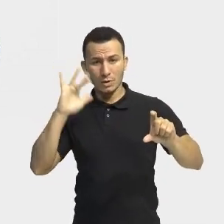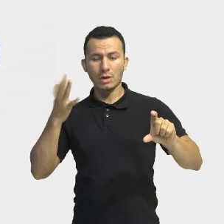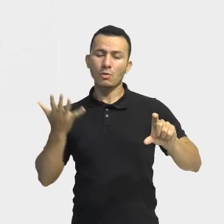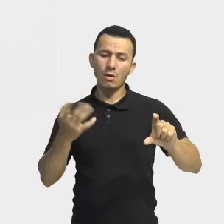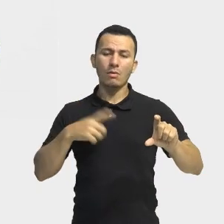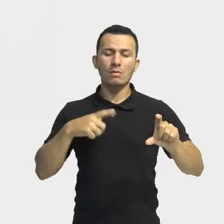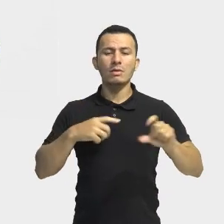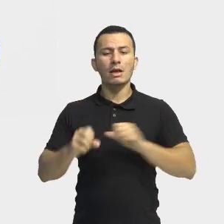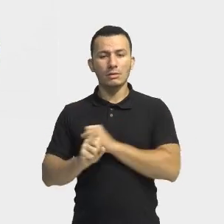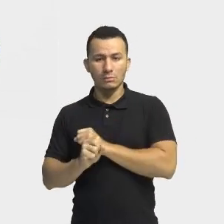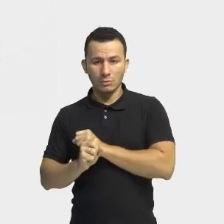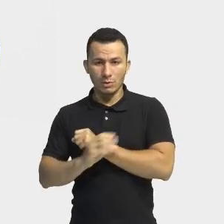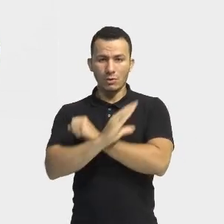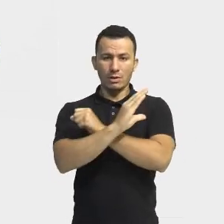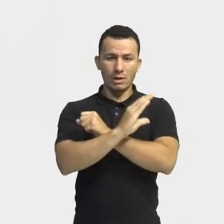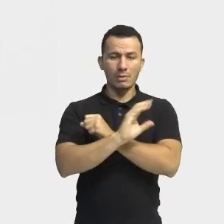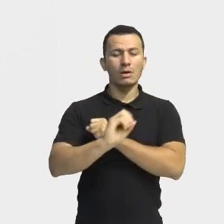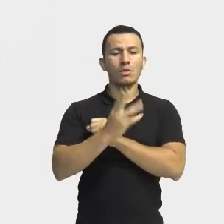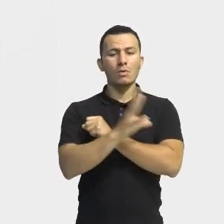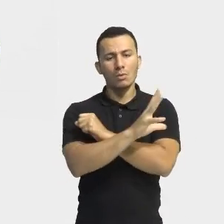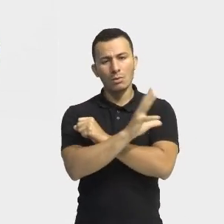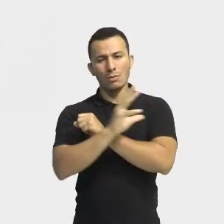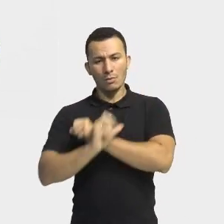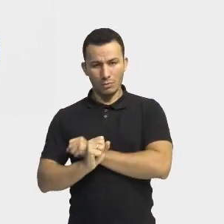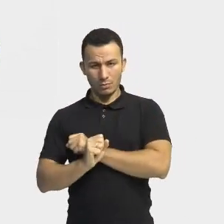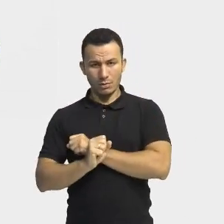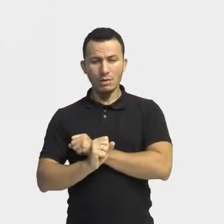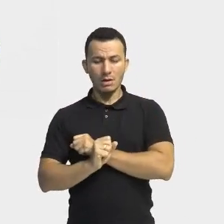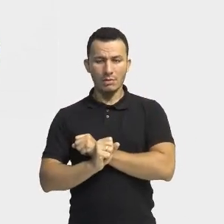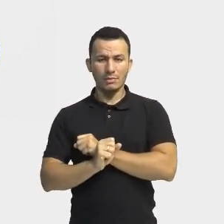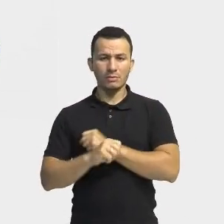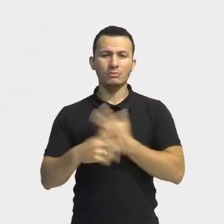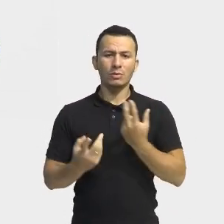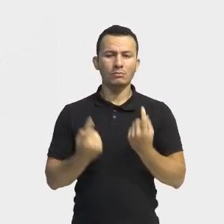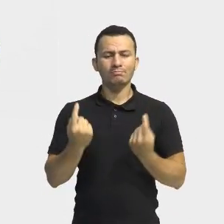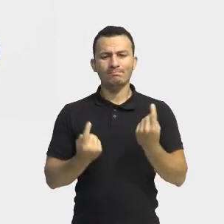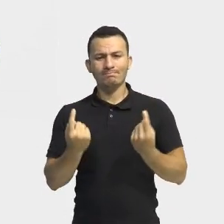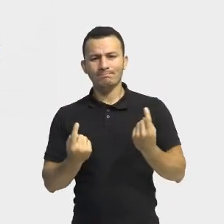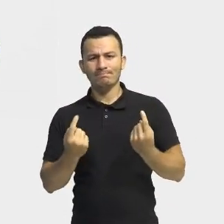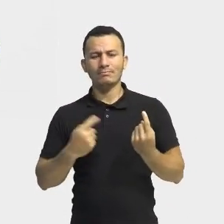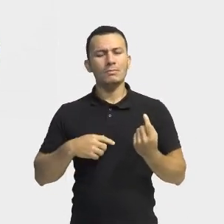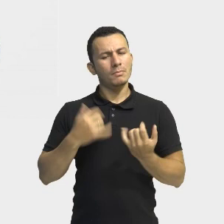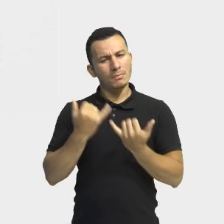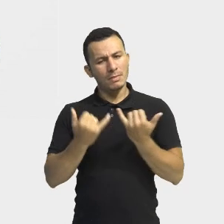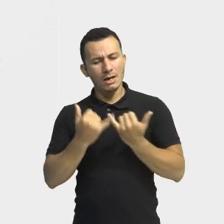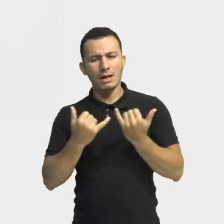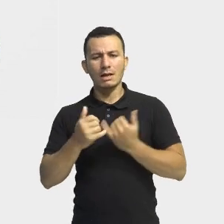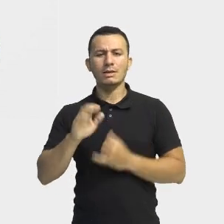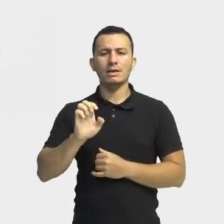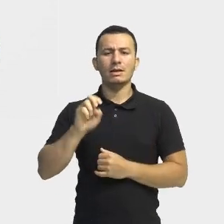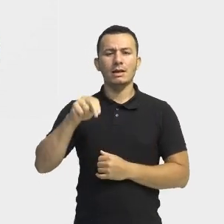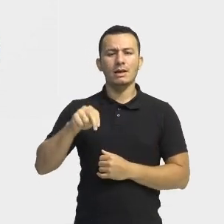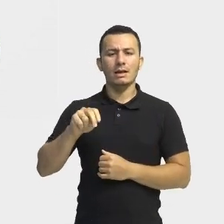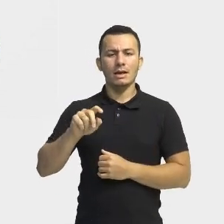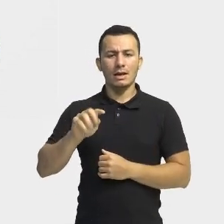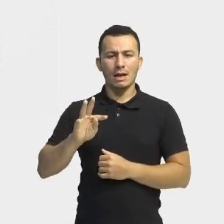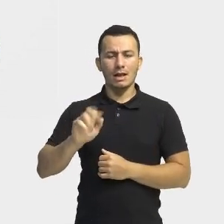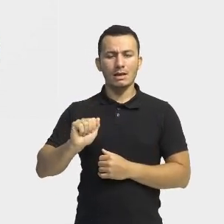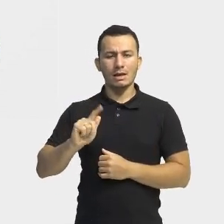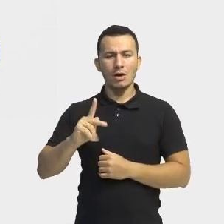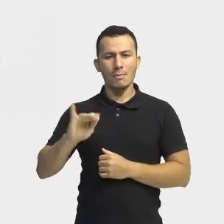reação exotérmica ou endotérmica. A gente já estava acostumado, aparecia a variação de entalpia, se estava